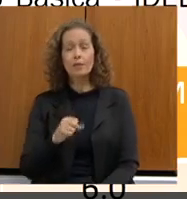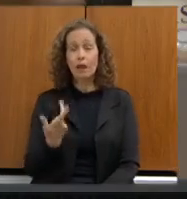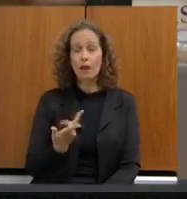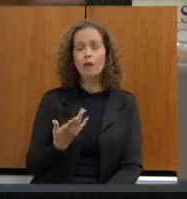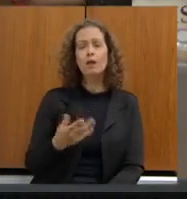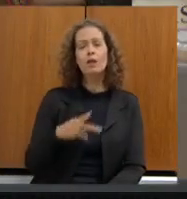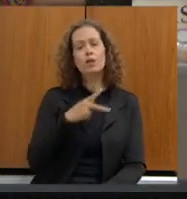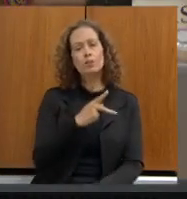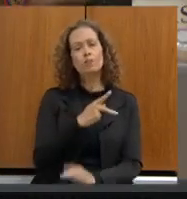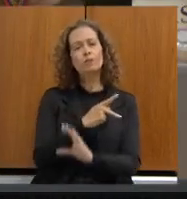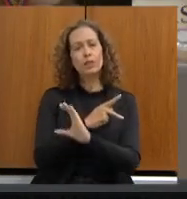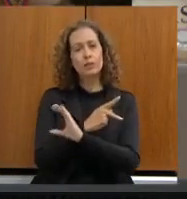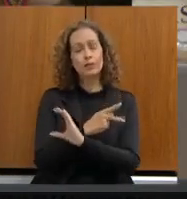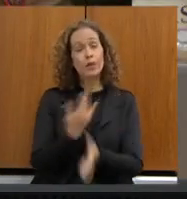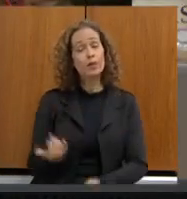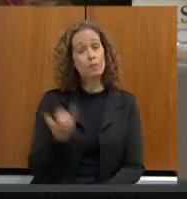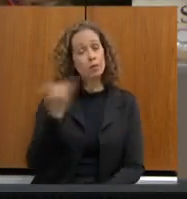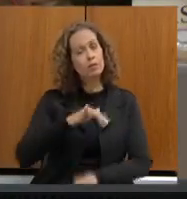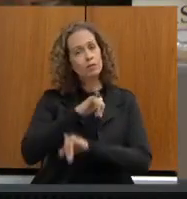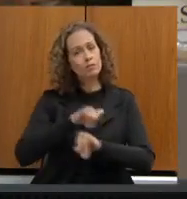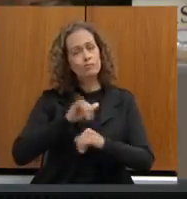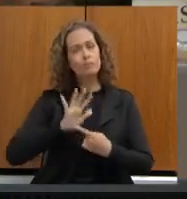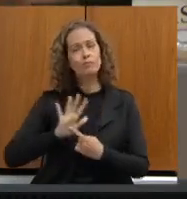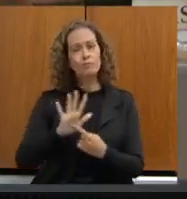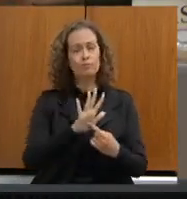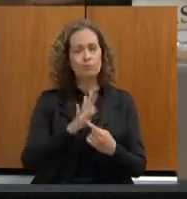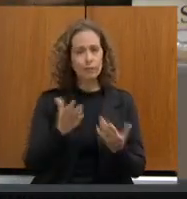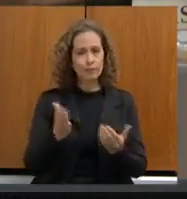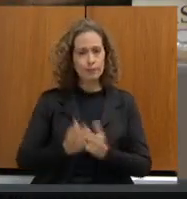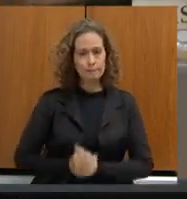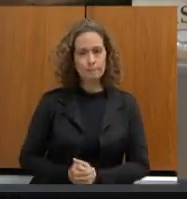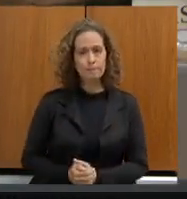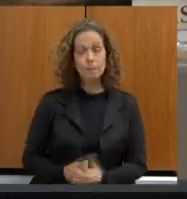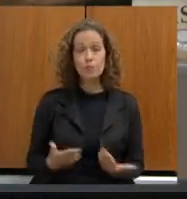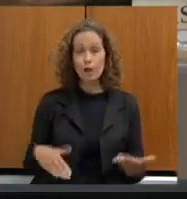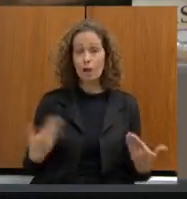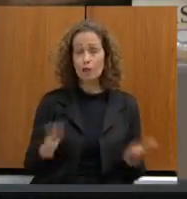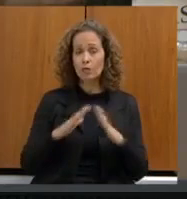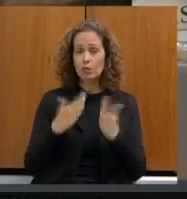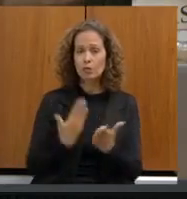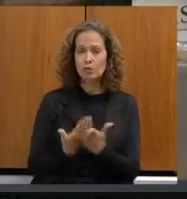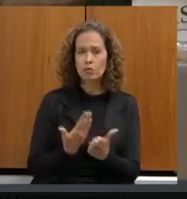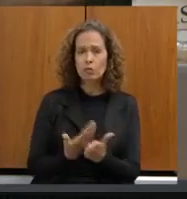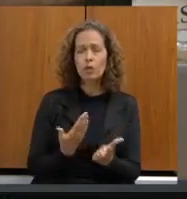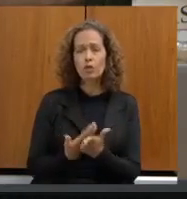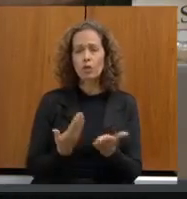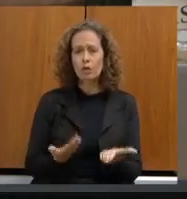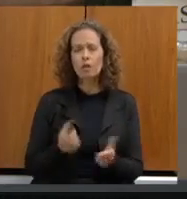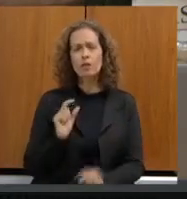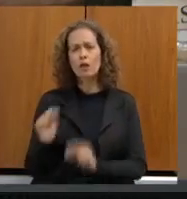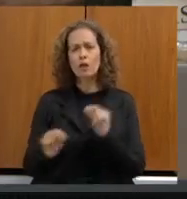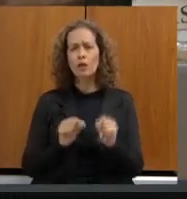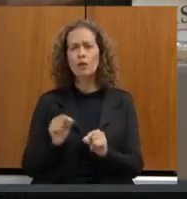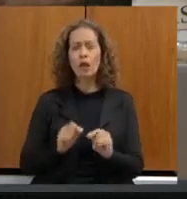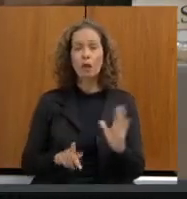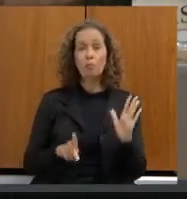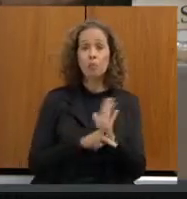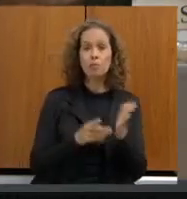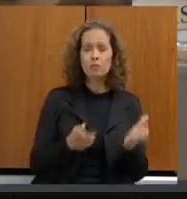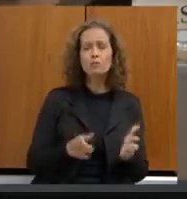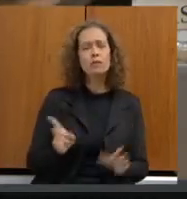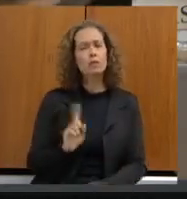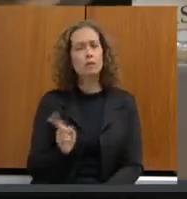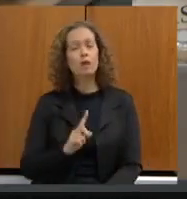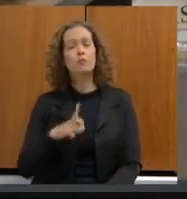civil é importante dizer isso então o colégio nosso net ele não é uma exclusividade nós temos hoje